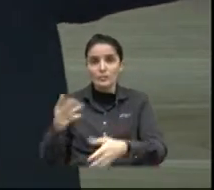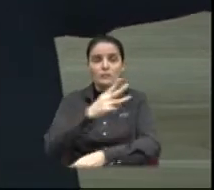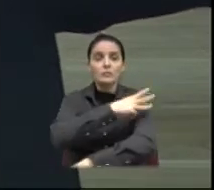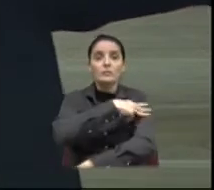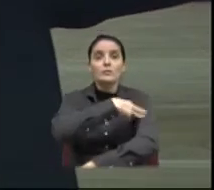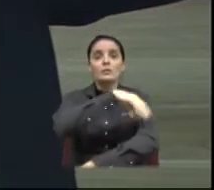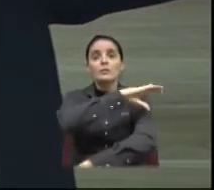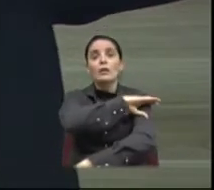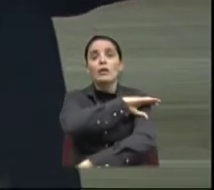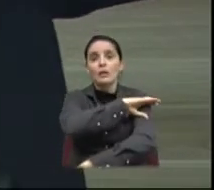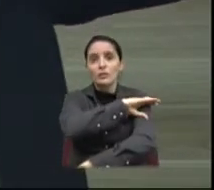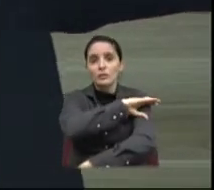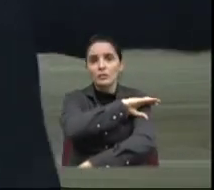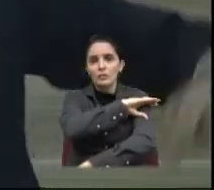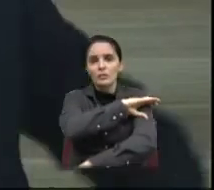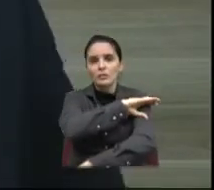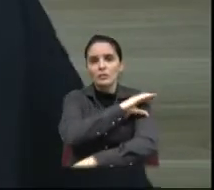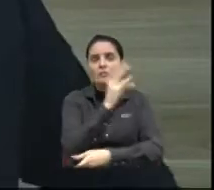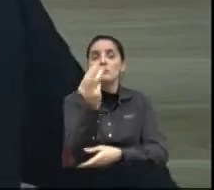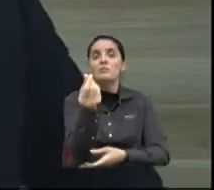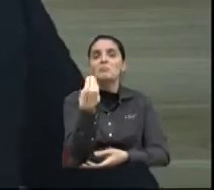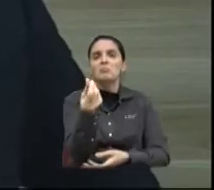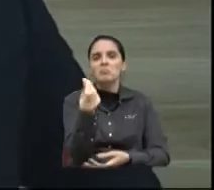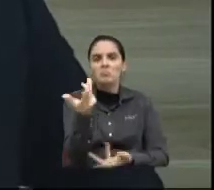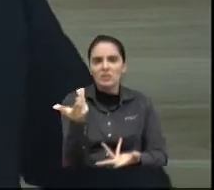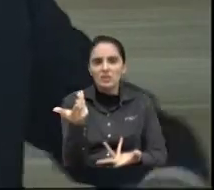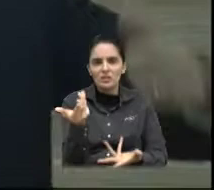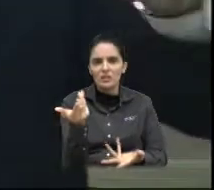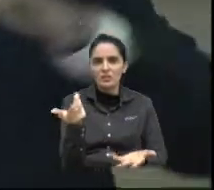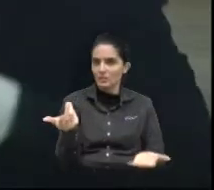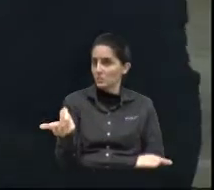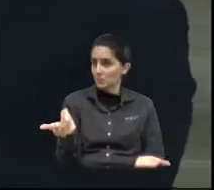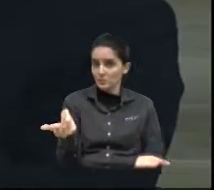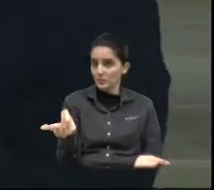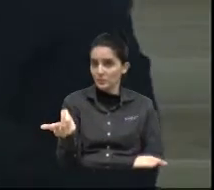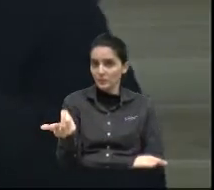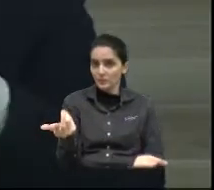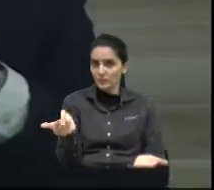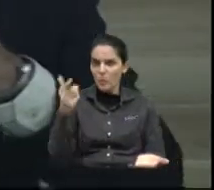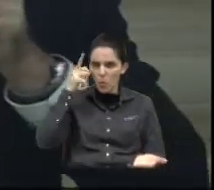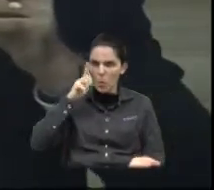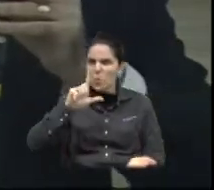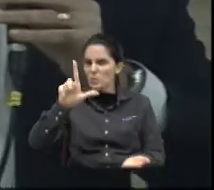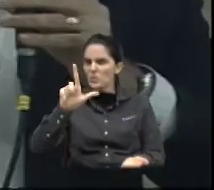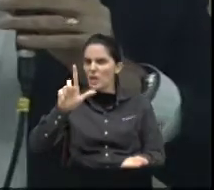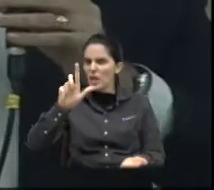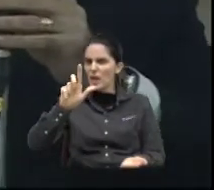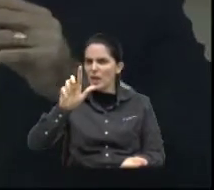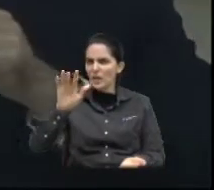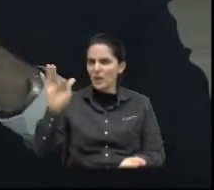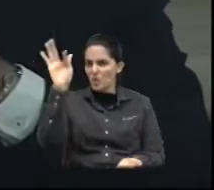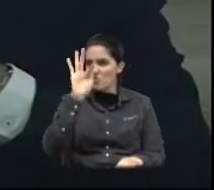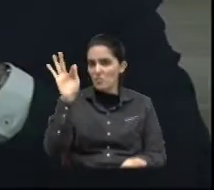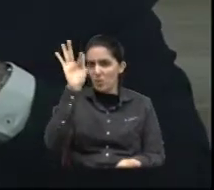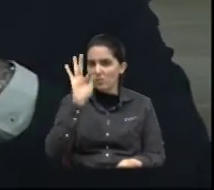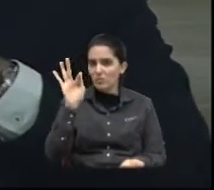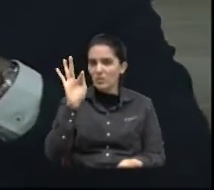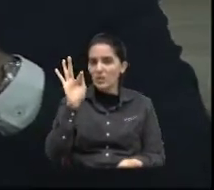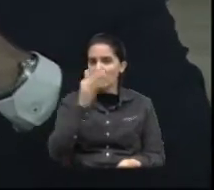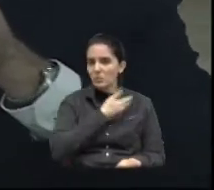colegial qual é a qualificação dos alunos eles estão conseguindo passar a universidade pública não tão